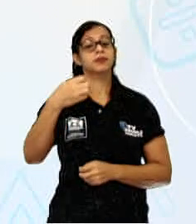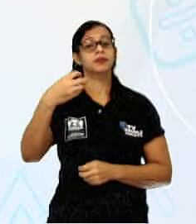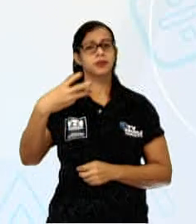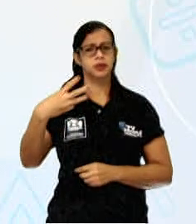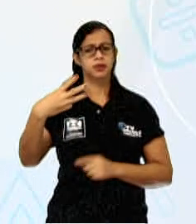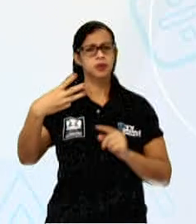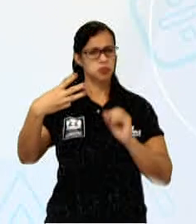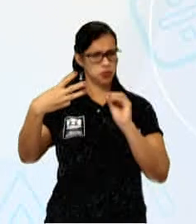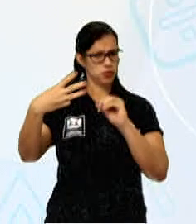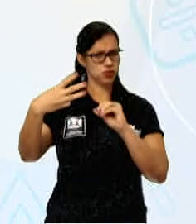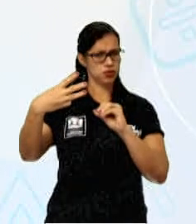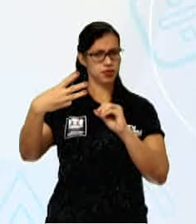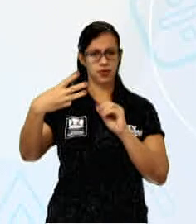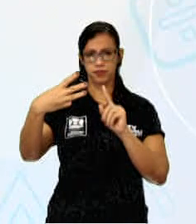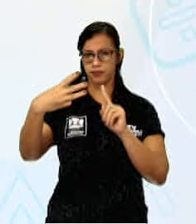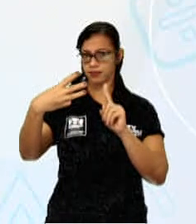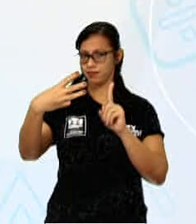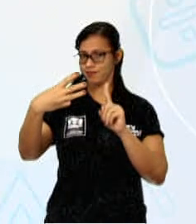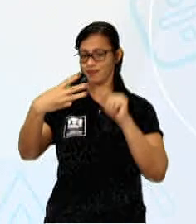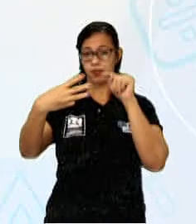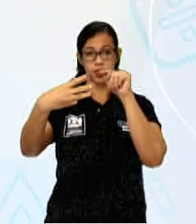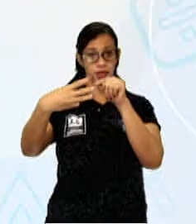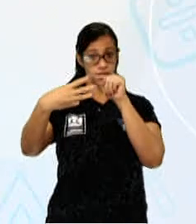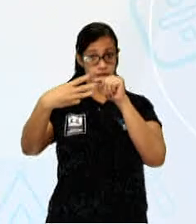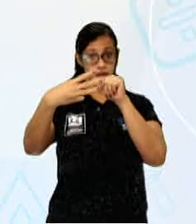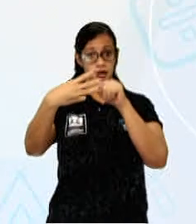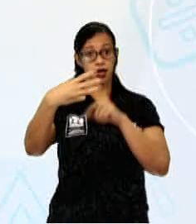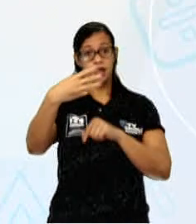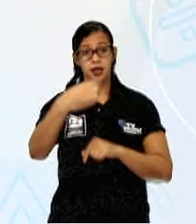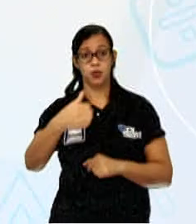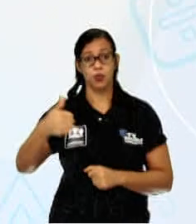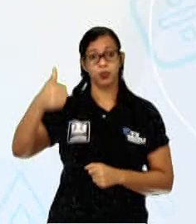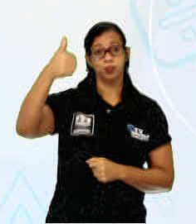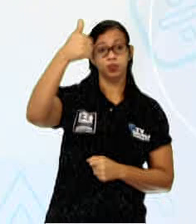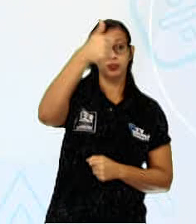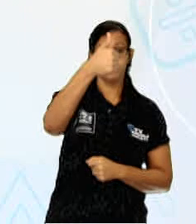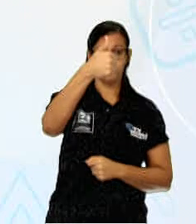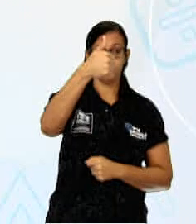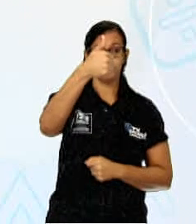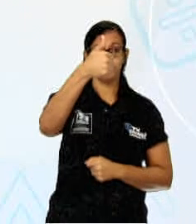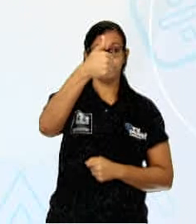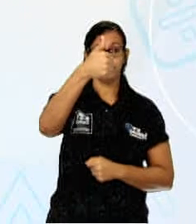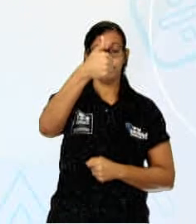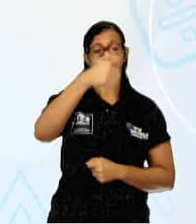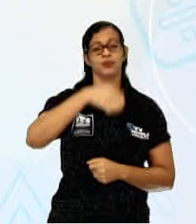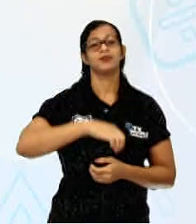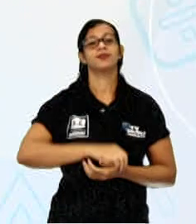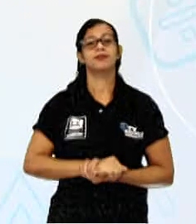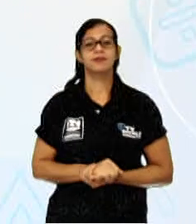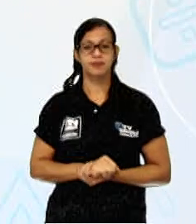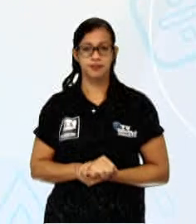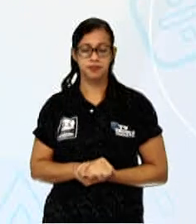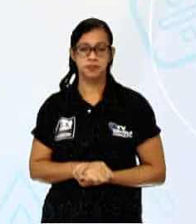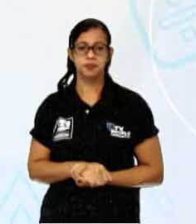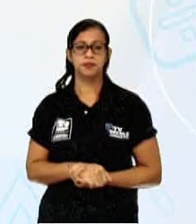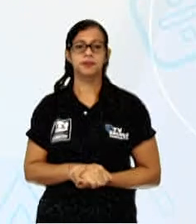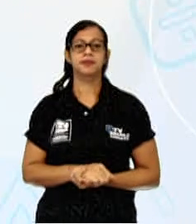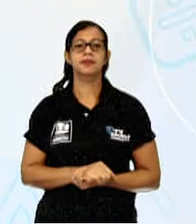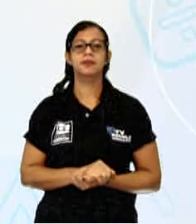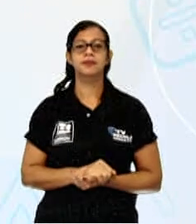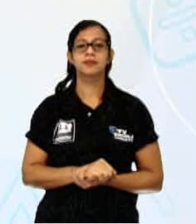ordem Então vamos deixar três e vamos transformar 10 unidades em uma